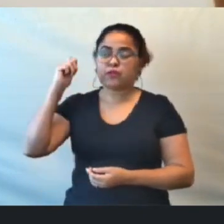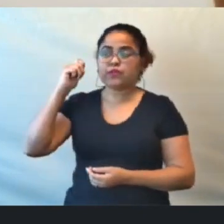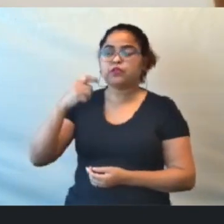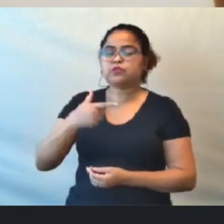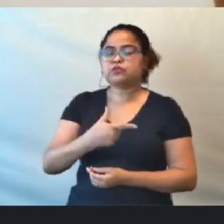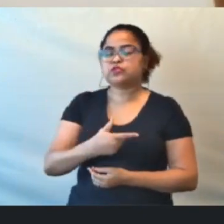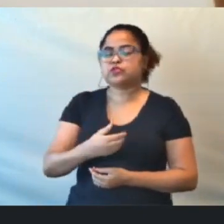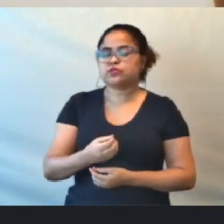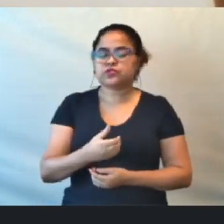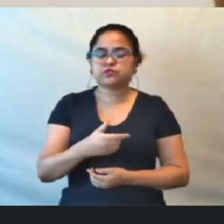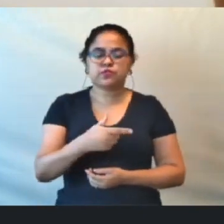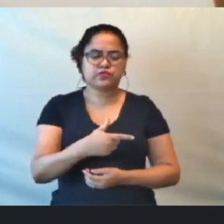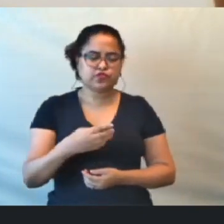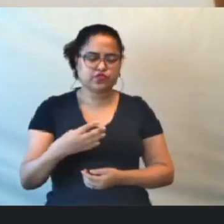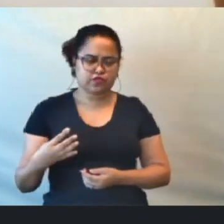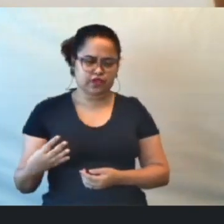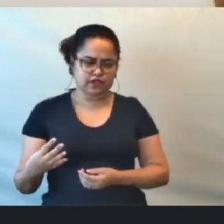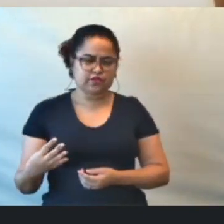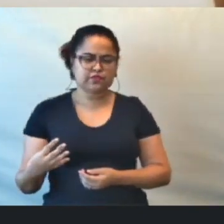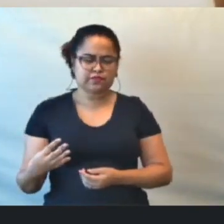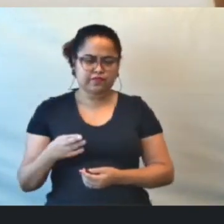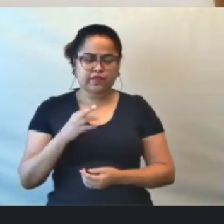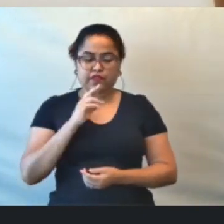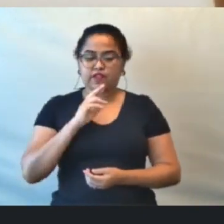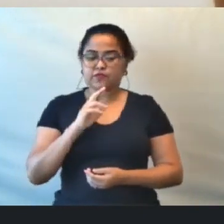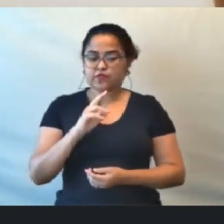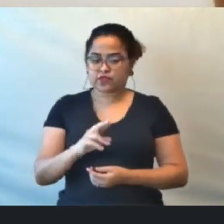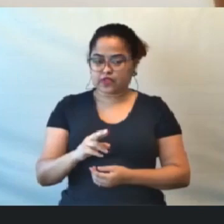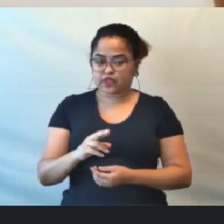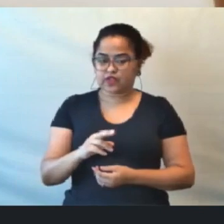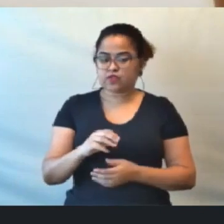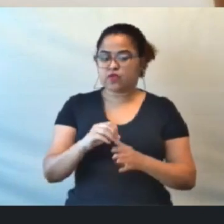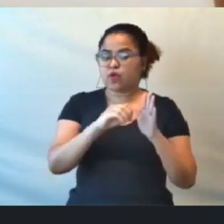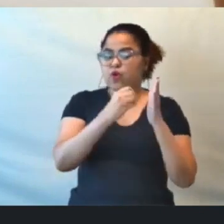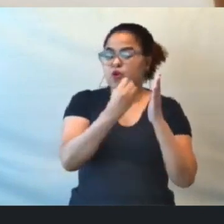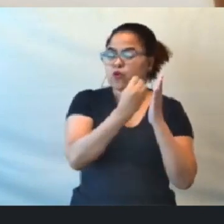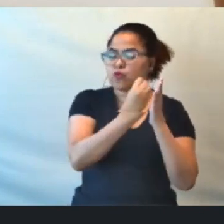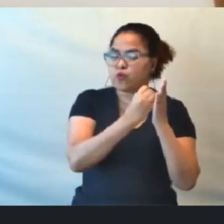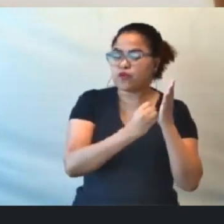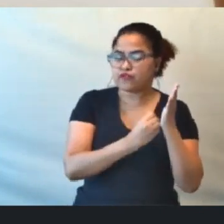Respondendo um ofício, né? Respondendo um ofício,